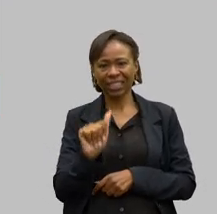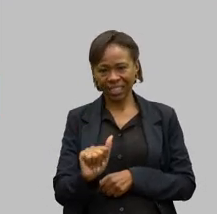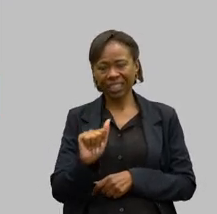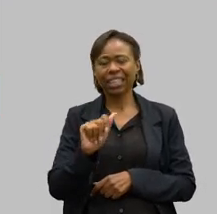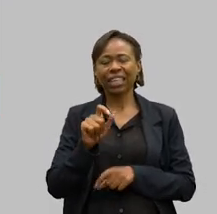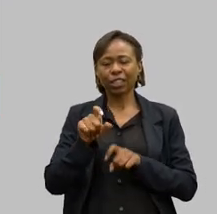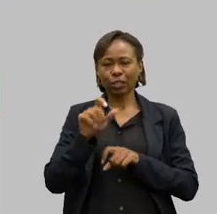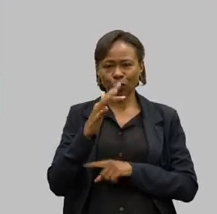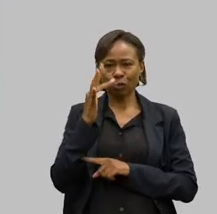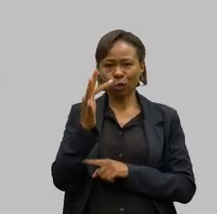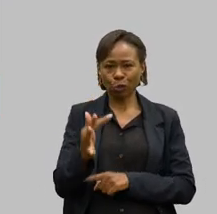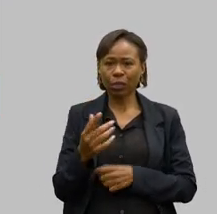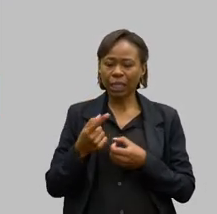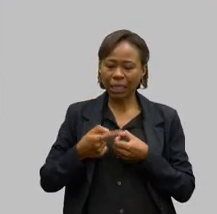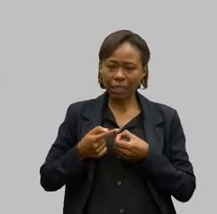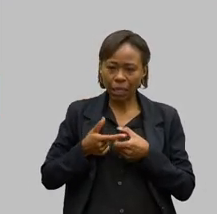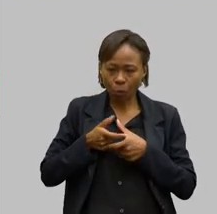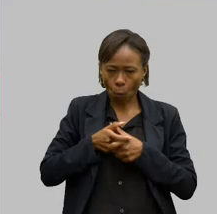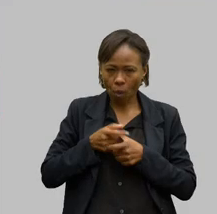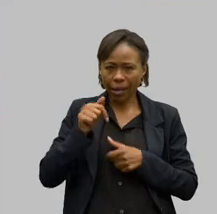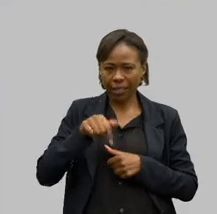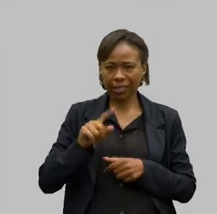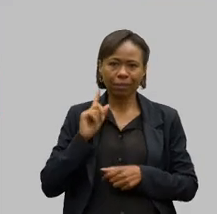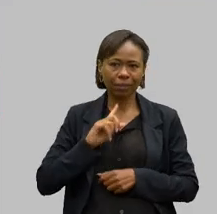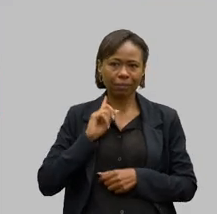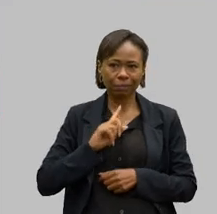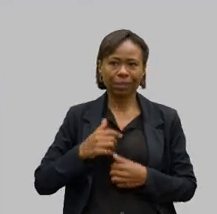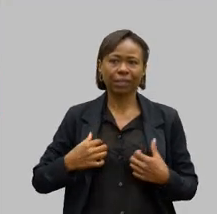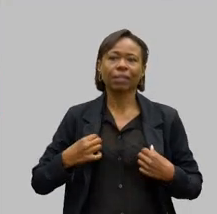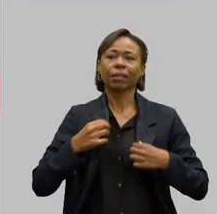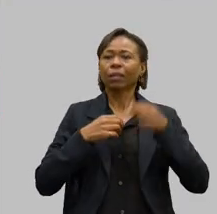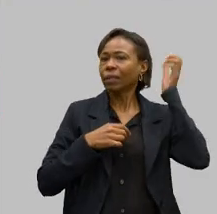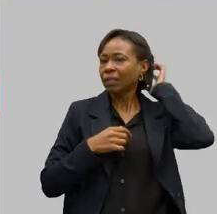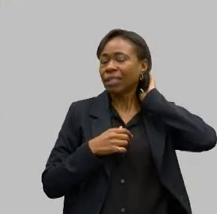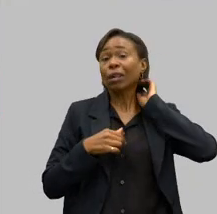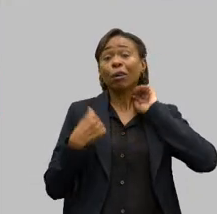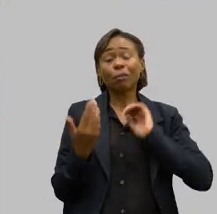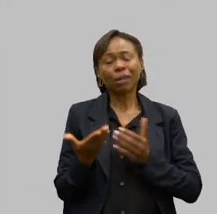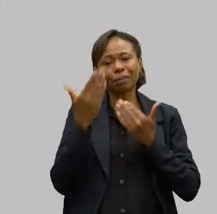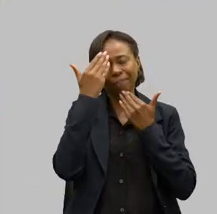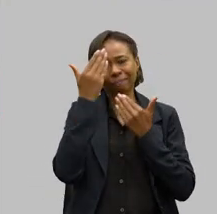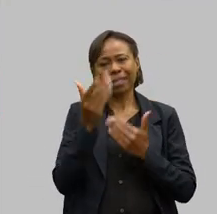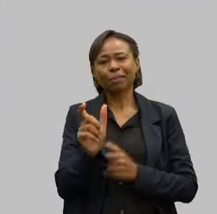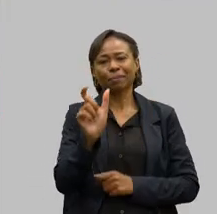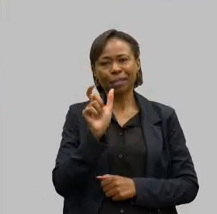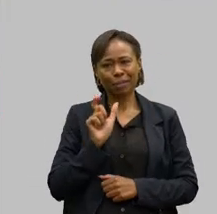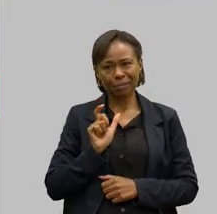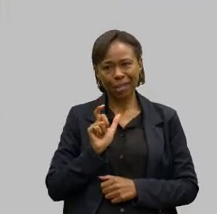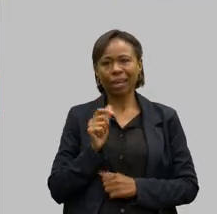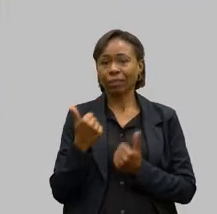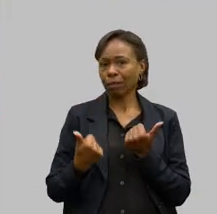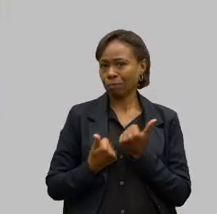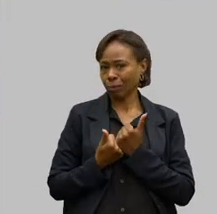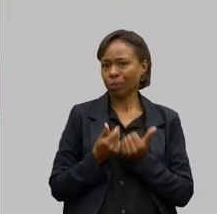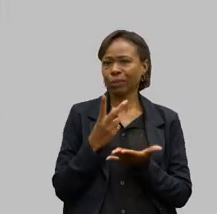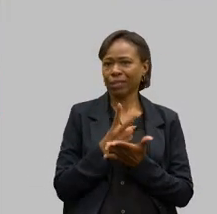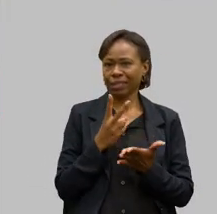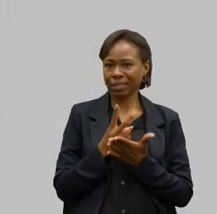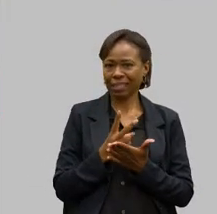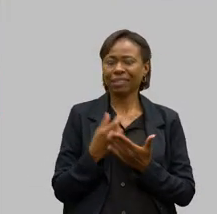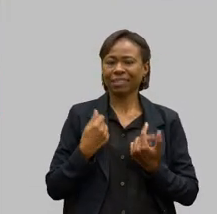das pequenas cidades que nós temos aqui em Minas Gerais. No mais, muito obrigado pelas palavras e continuamos contando com o apoio do senhor na